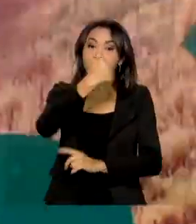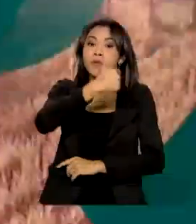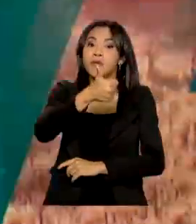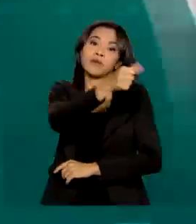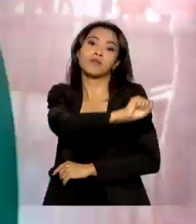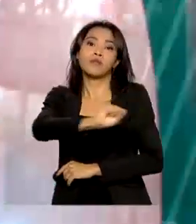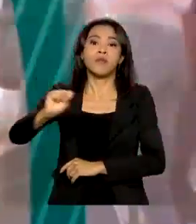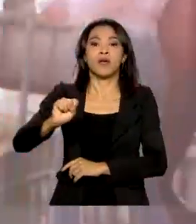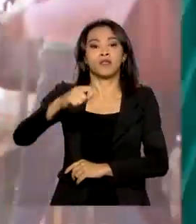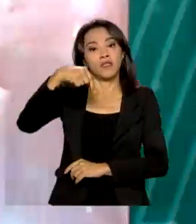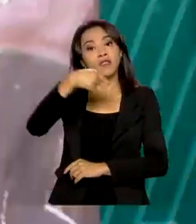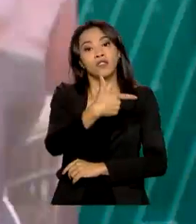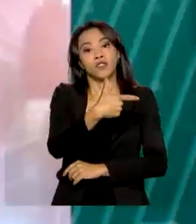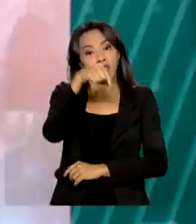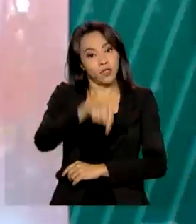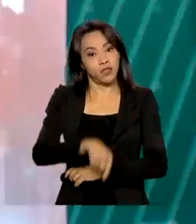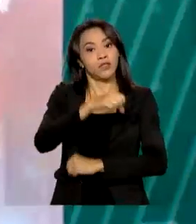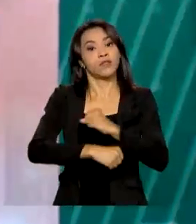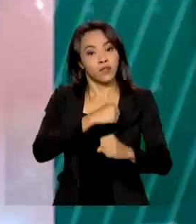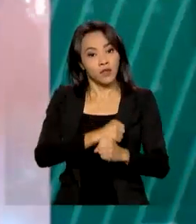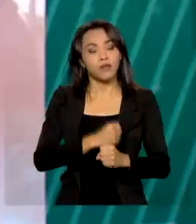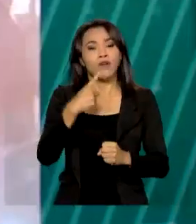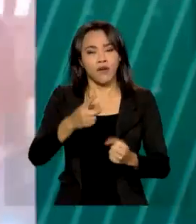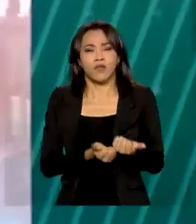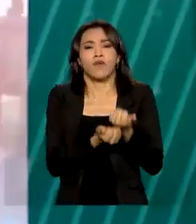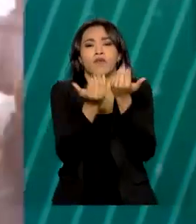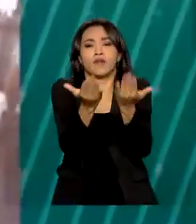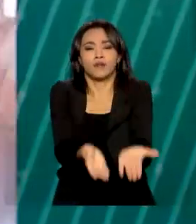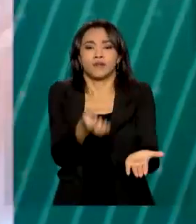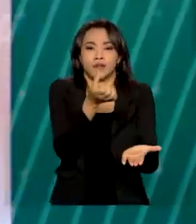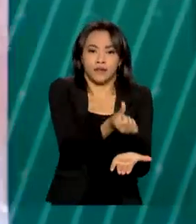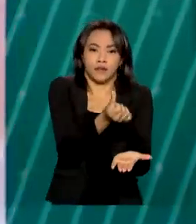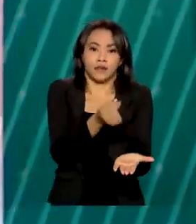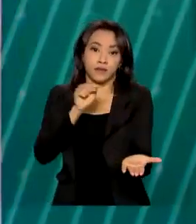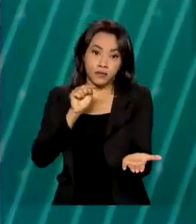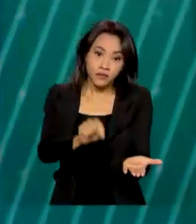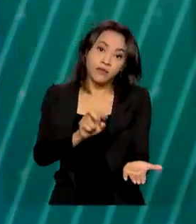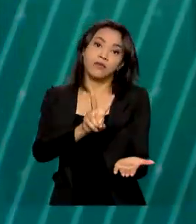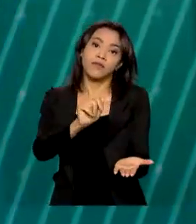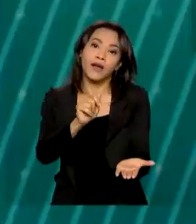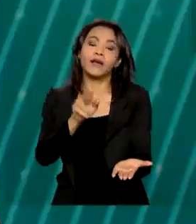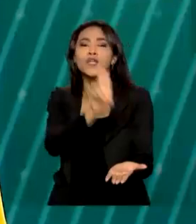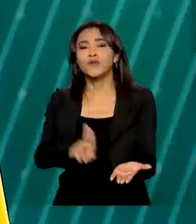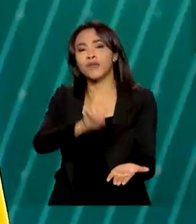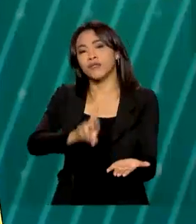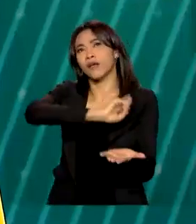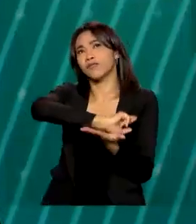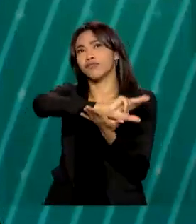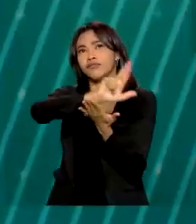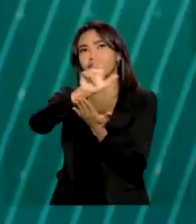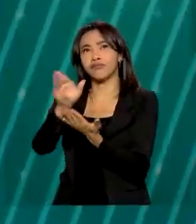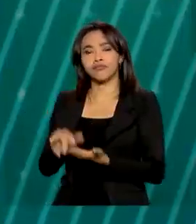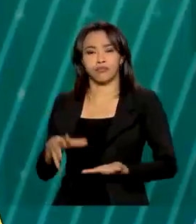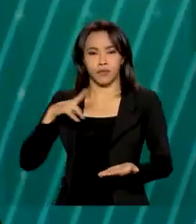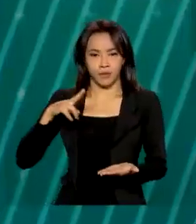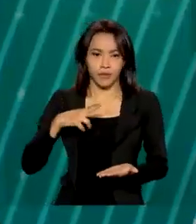de 2002 nesta edição são oferecidas mais de 66 mil vagas em instituições de ensino superior privadas de